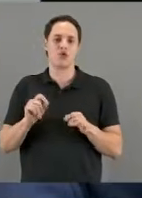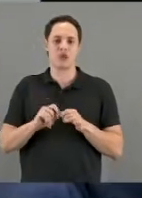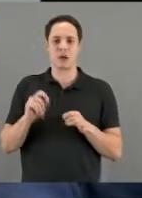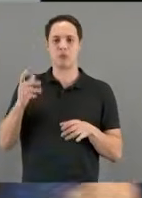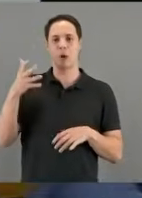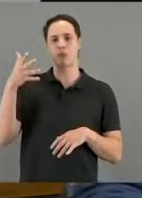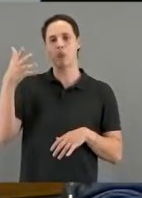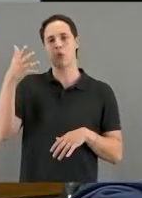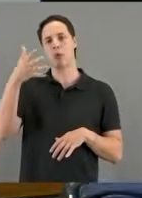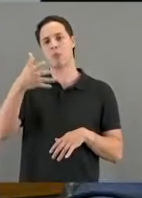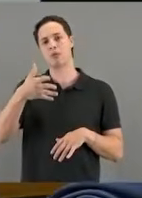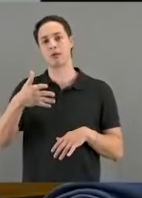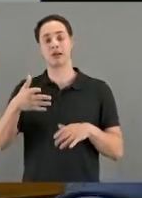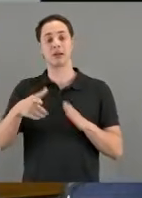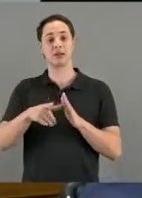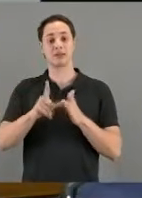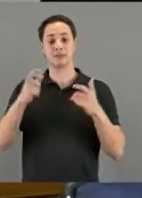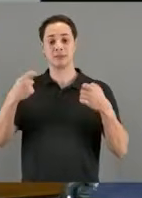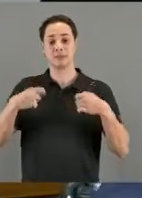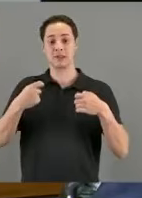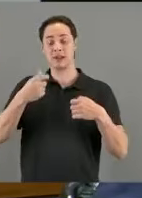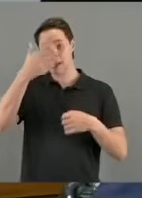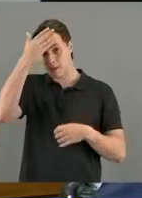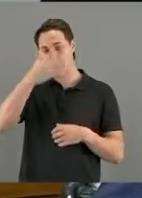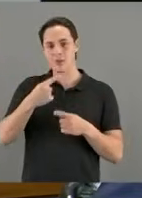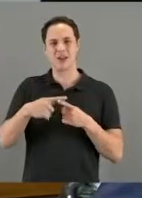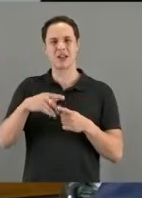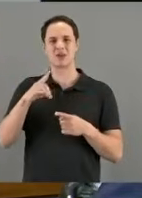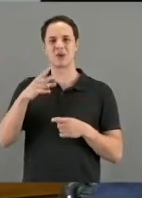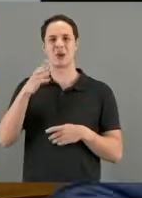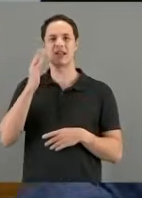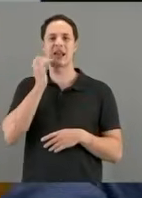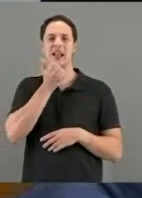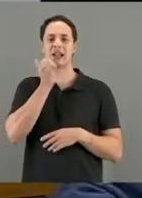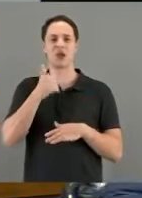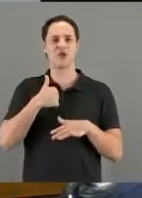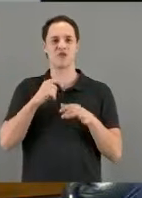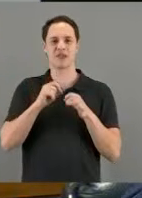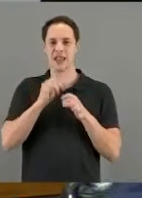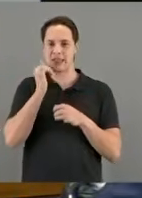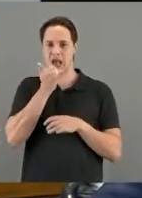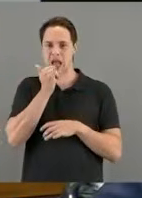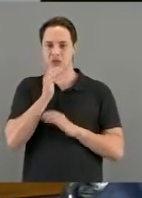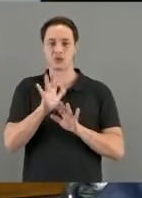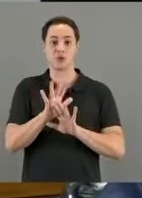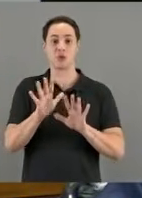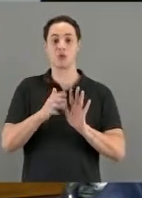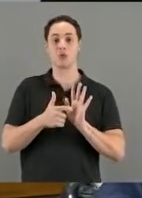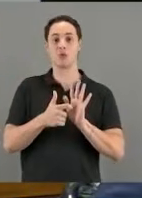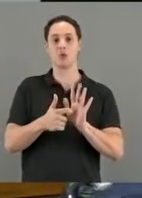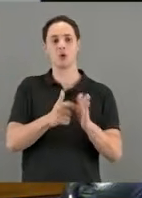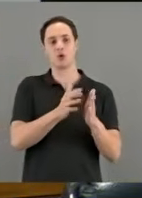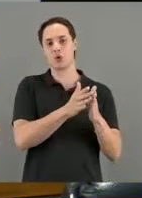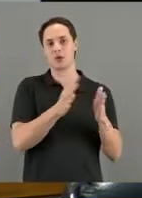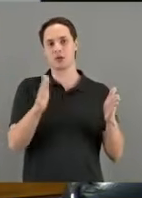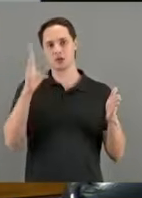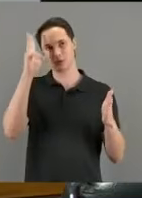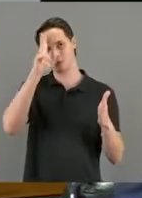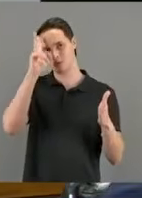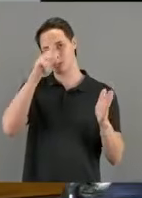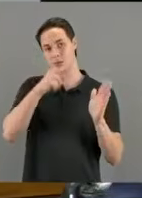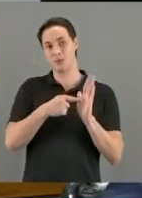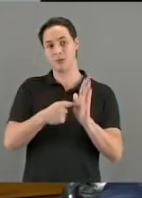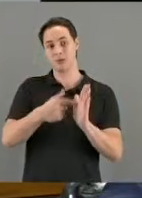discurso sem prova, porque aí vira narrativa. E eu não faço narrativa, eu mostro cronologia. Eu mostro prova, eu